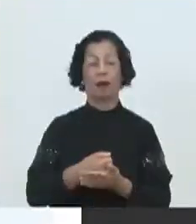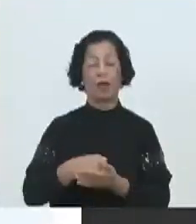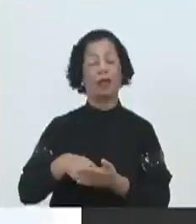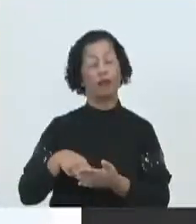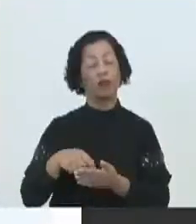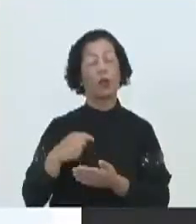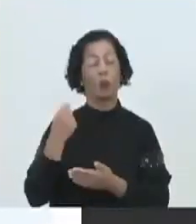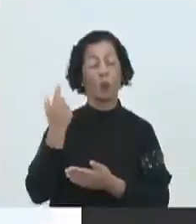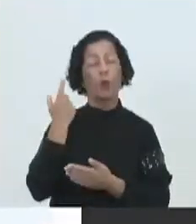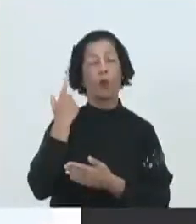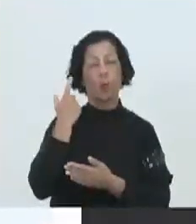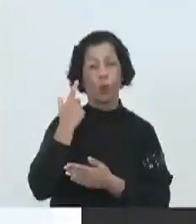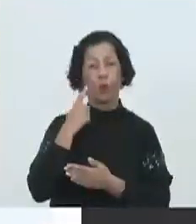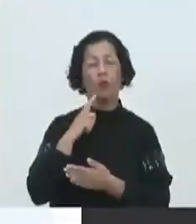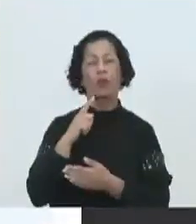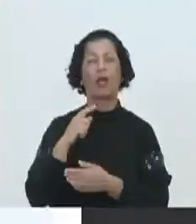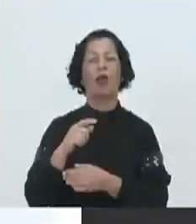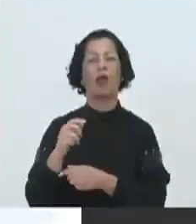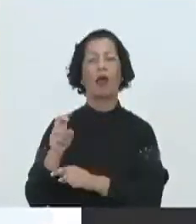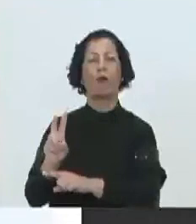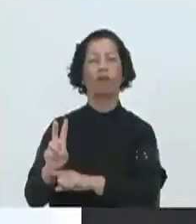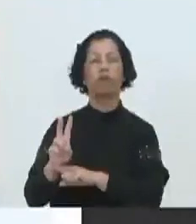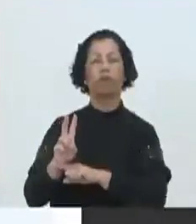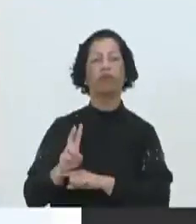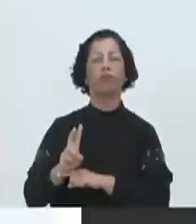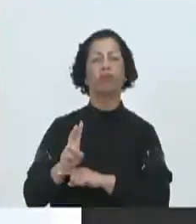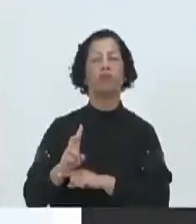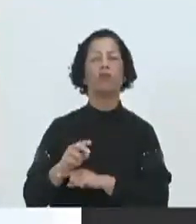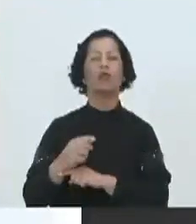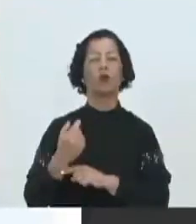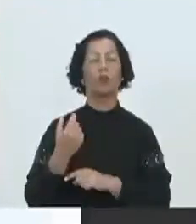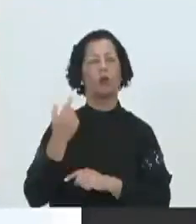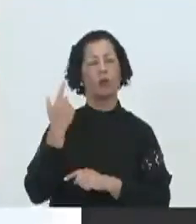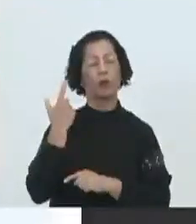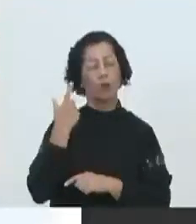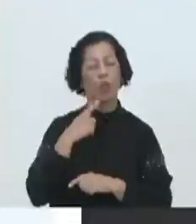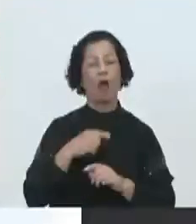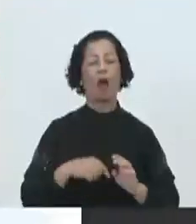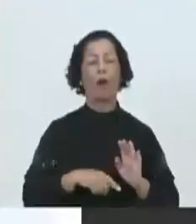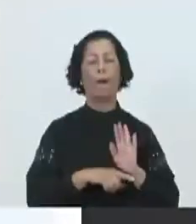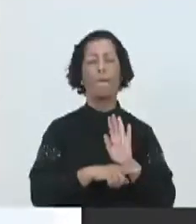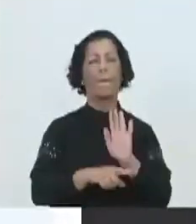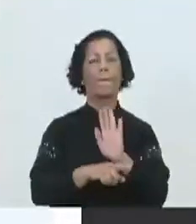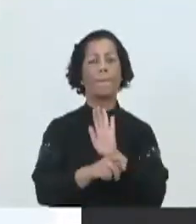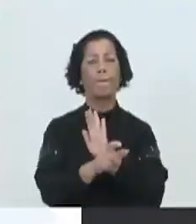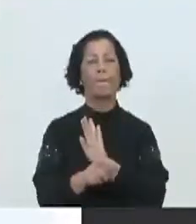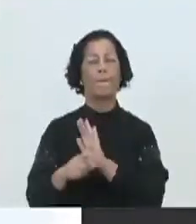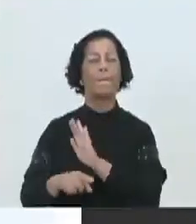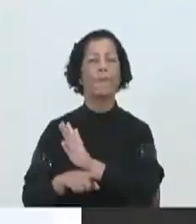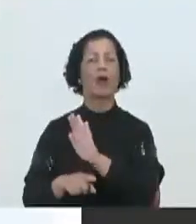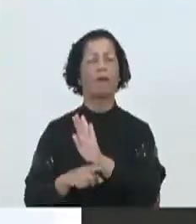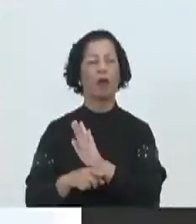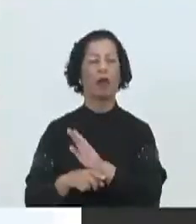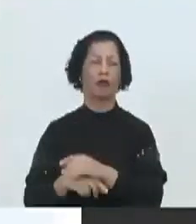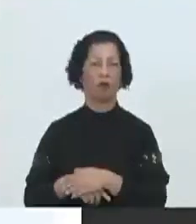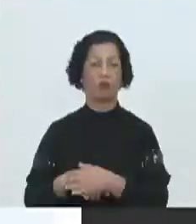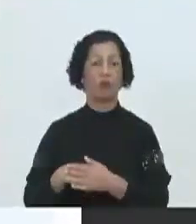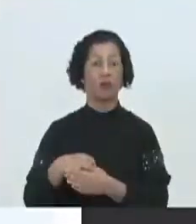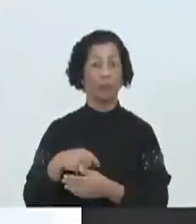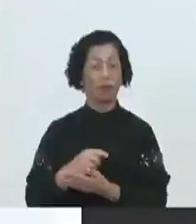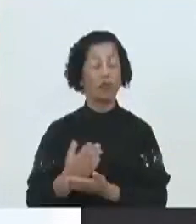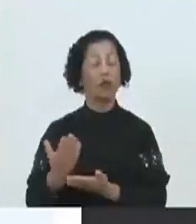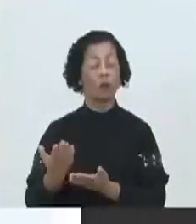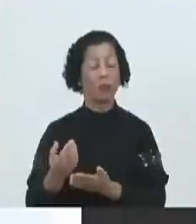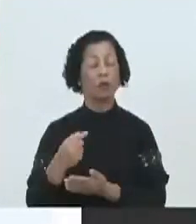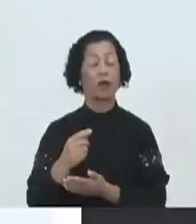gente consegue tomar empréstimos a gente melhora nossos ratings de de de de aprovação de de de empréstimos Então tudo isso viabiliza